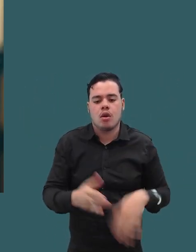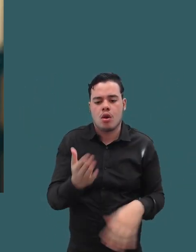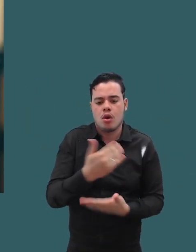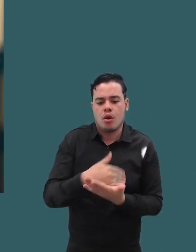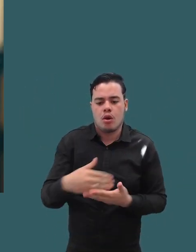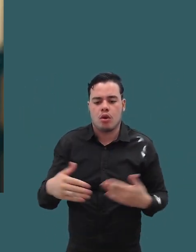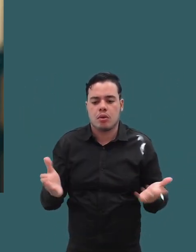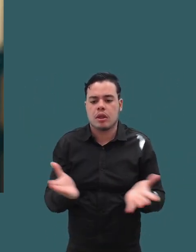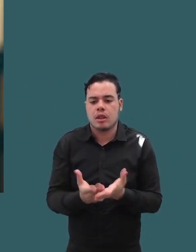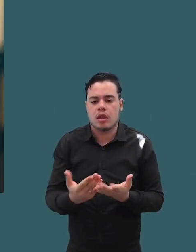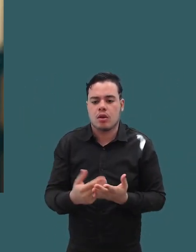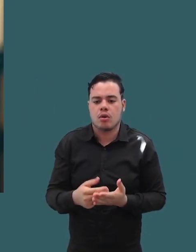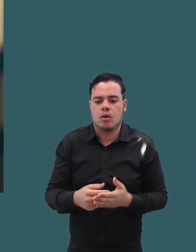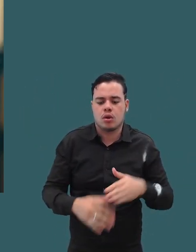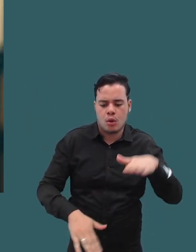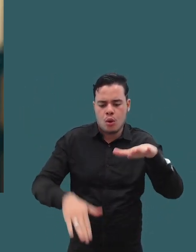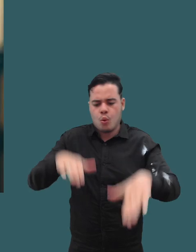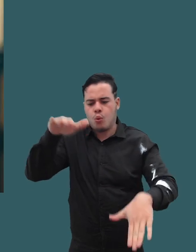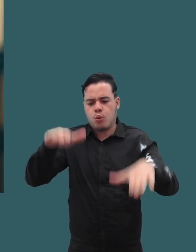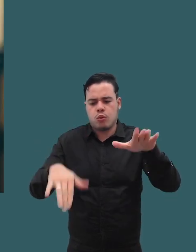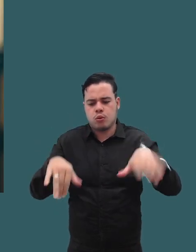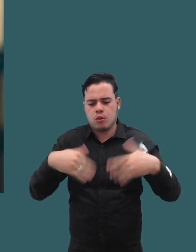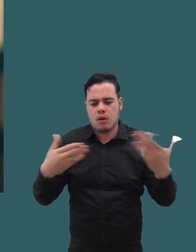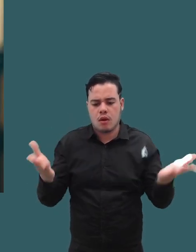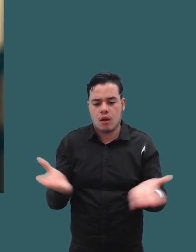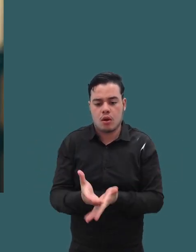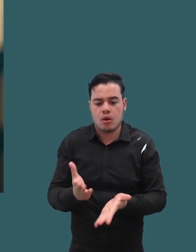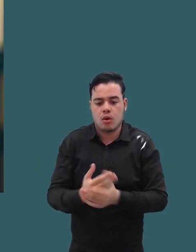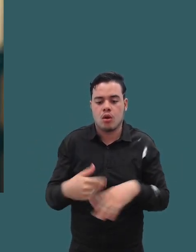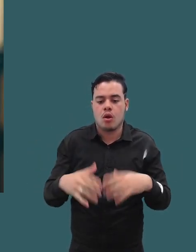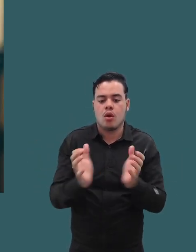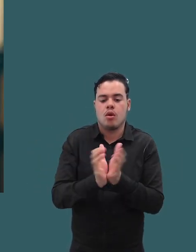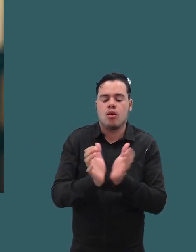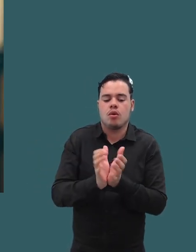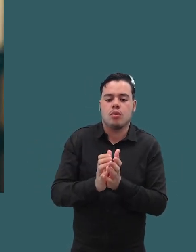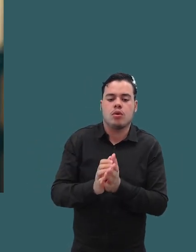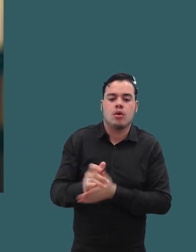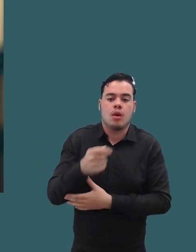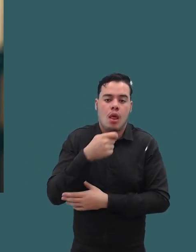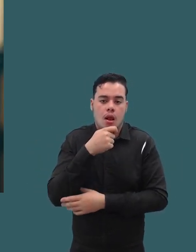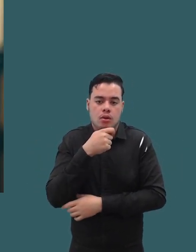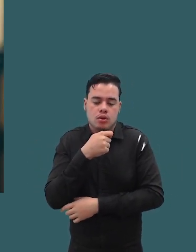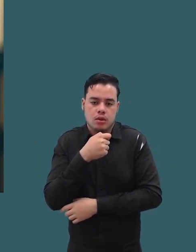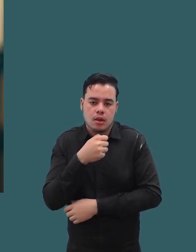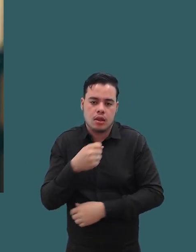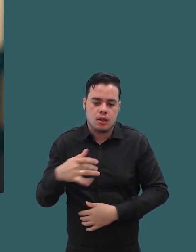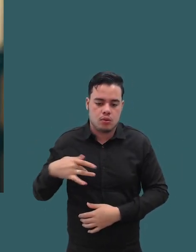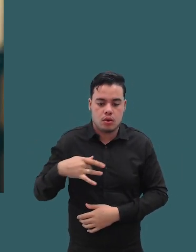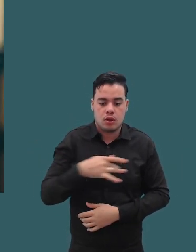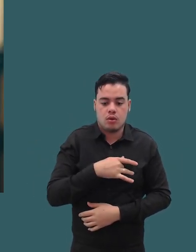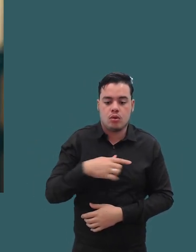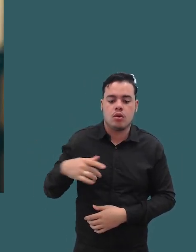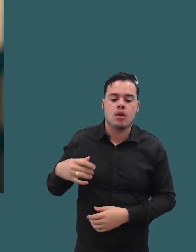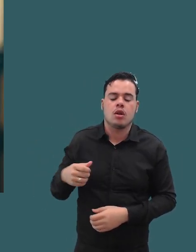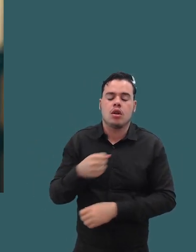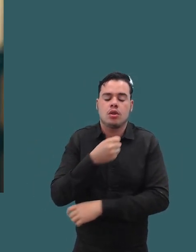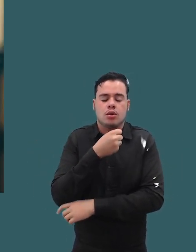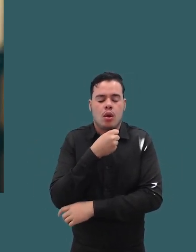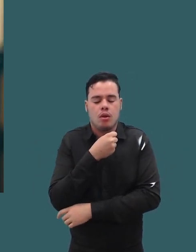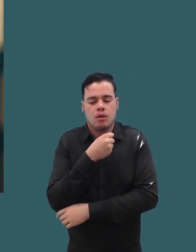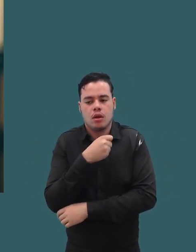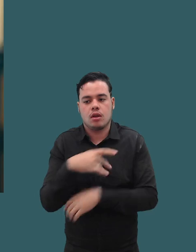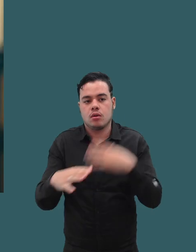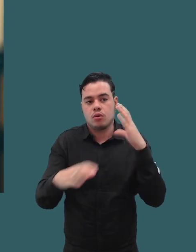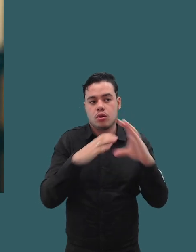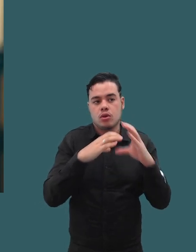Estamos começando agora o mesmo levantamento e análise para os grupos de jornalismo e comunicação e saúde, também com a área predominante em comunicação, já